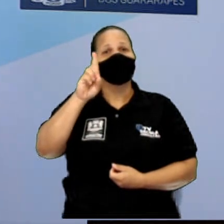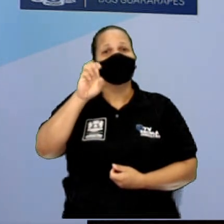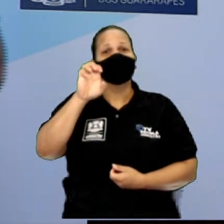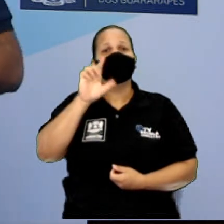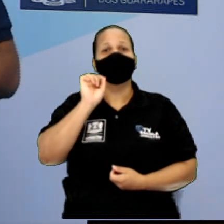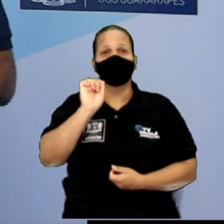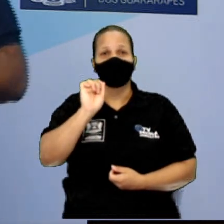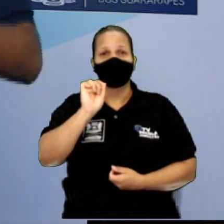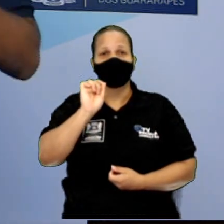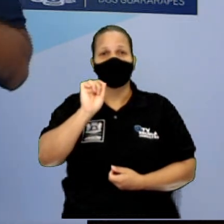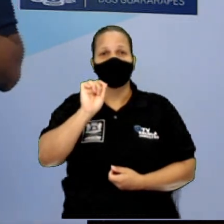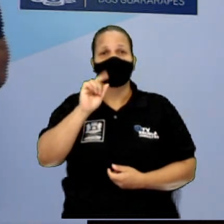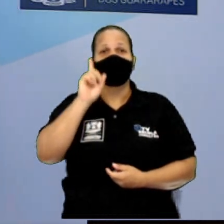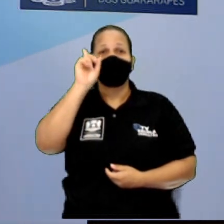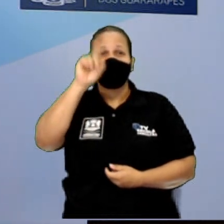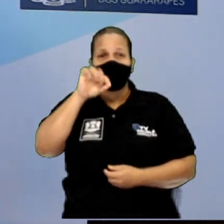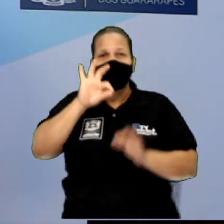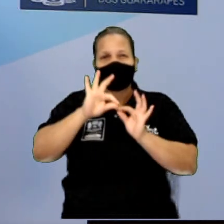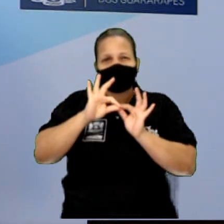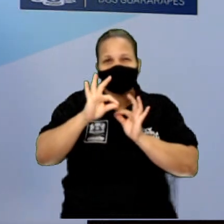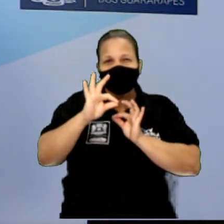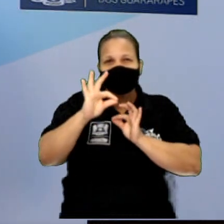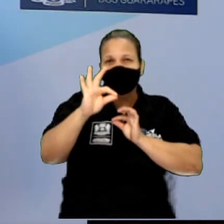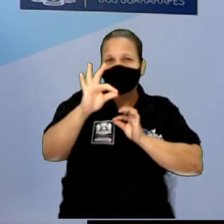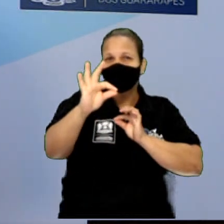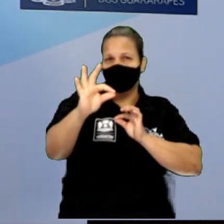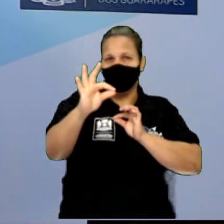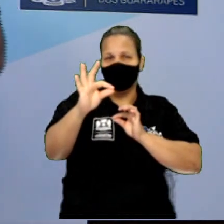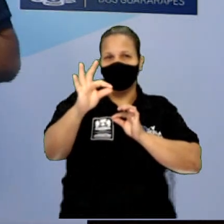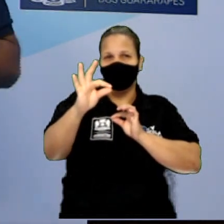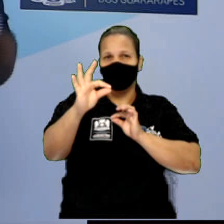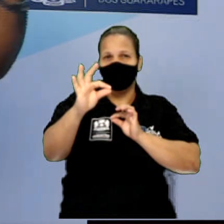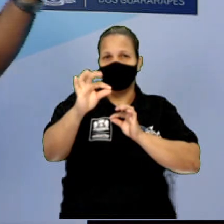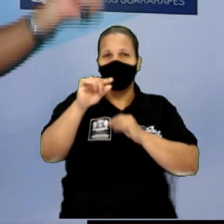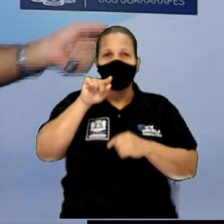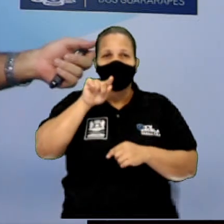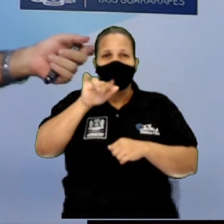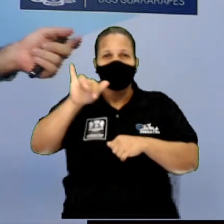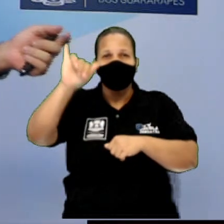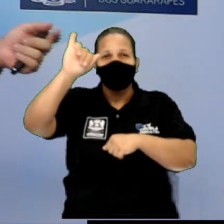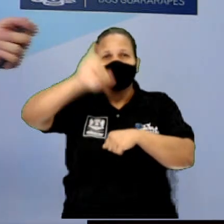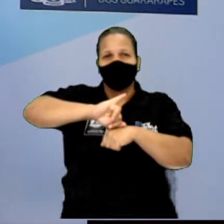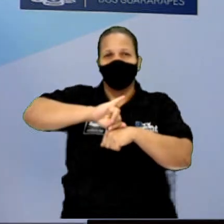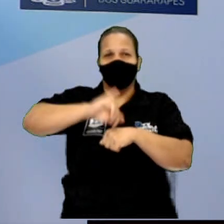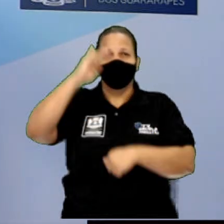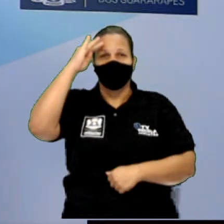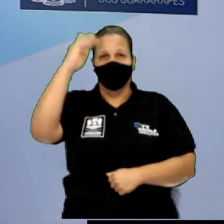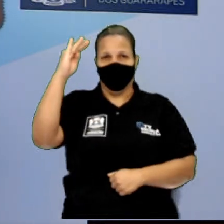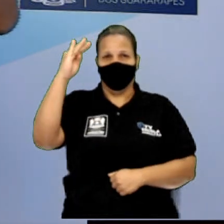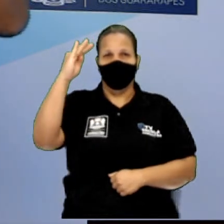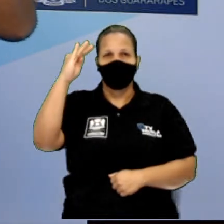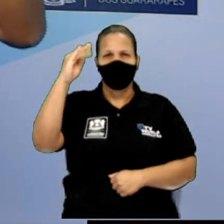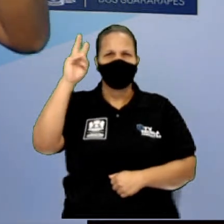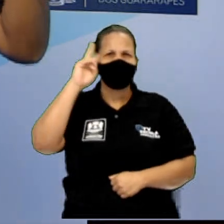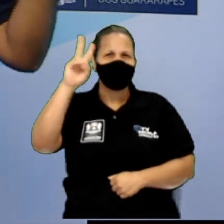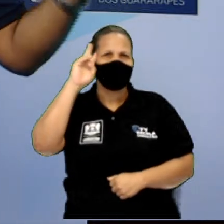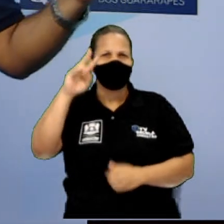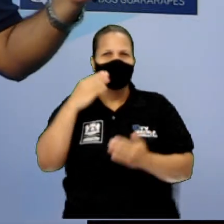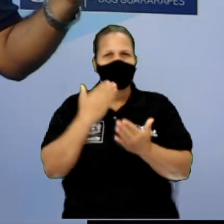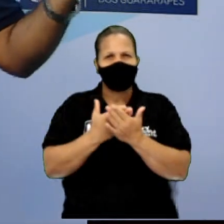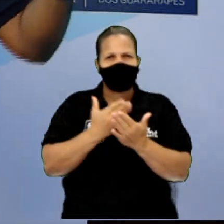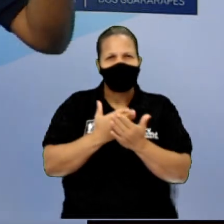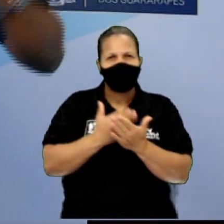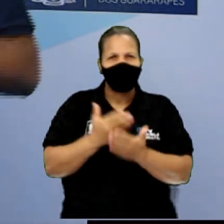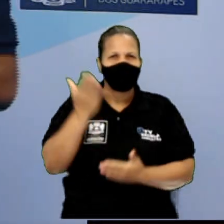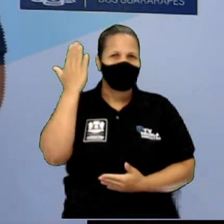em relação à linha do Equador. Lembra que eu falei no slide anterior que a linha do Equador é a linha